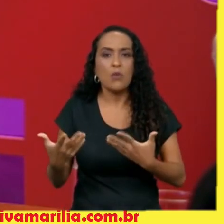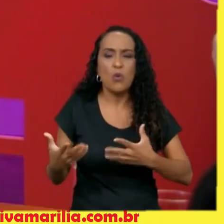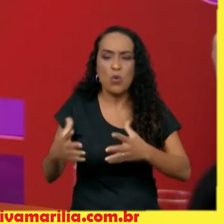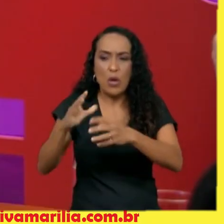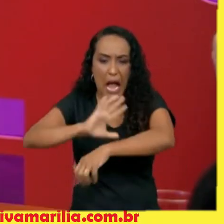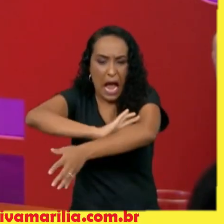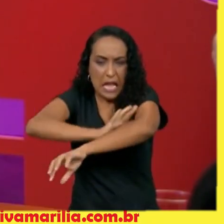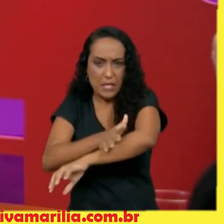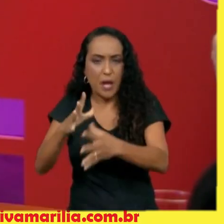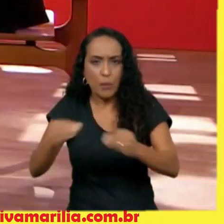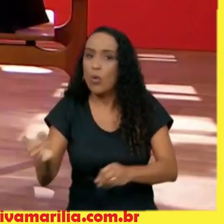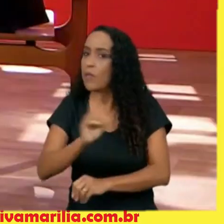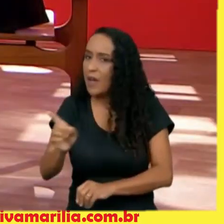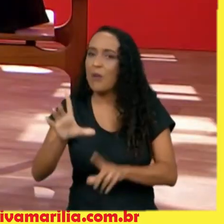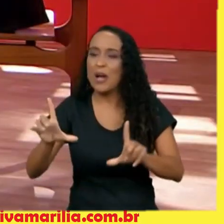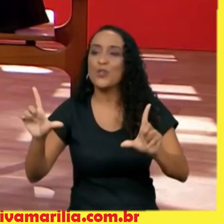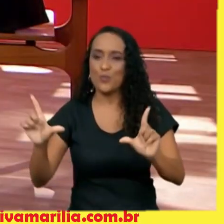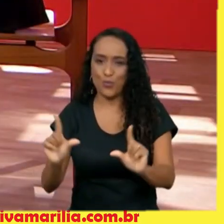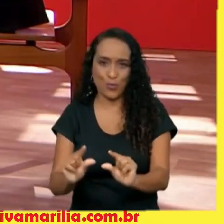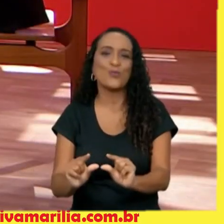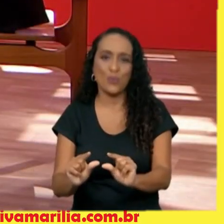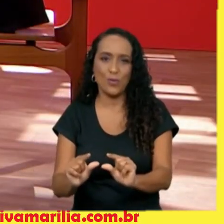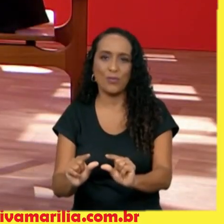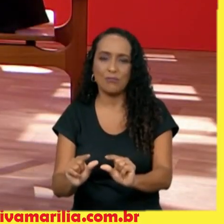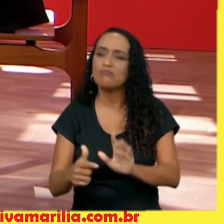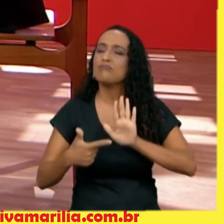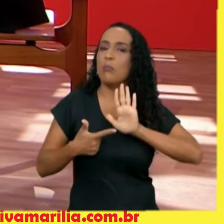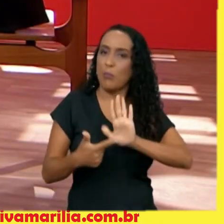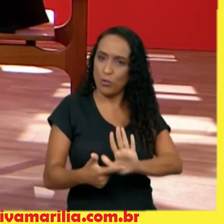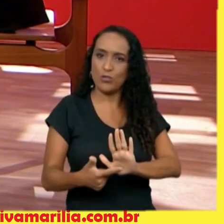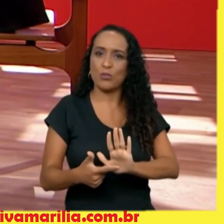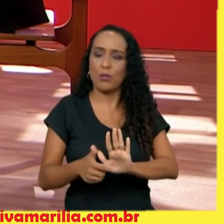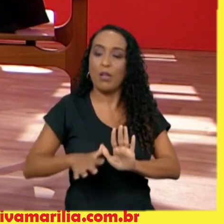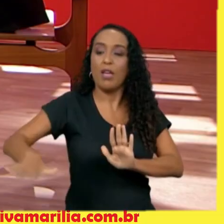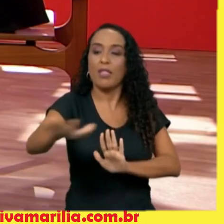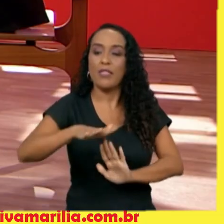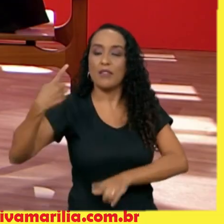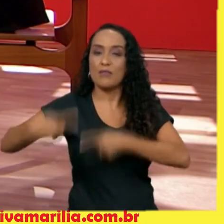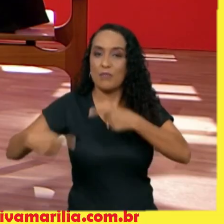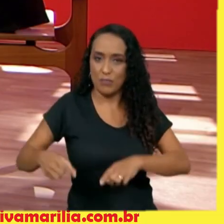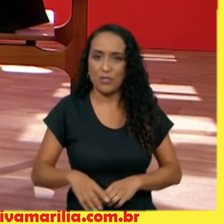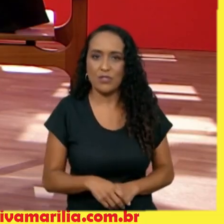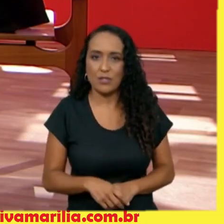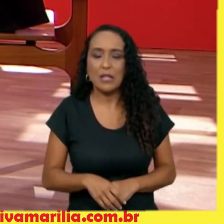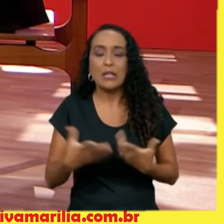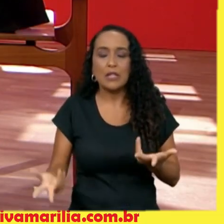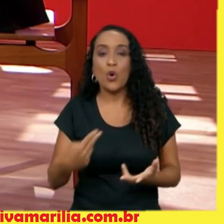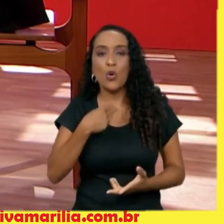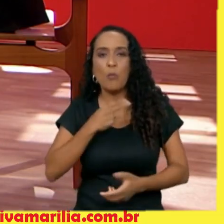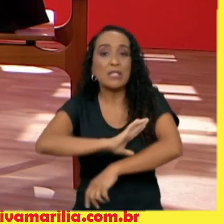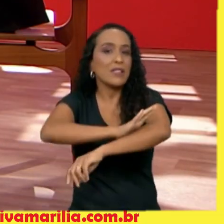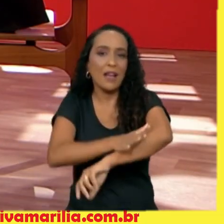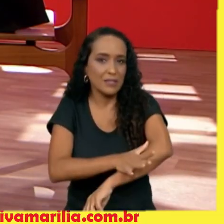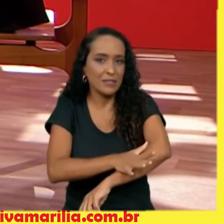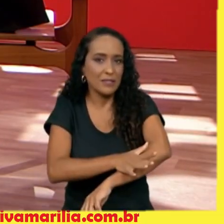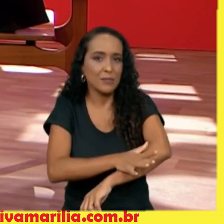Não, mas ele mitigou o racismo explícito na esfera pública. Né? Então, você não pode mais ser racista. Né? Então,